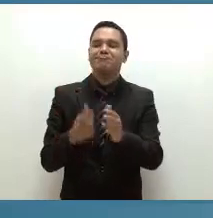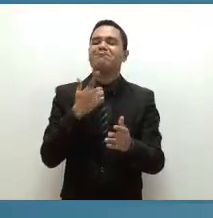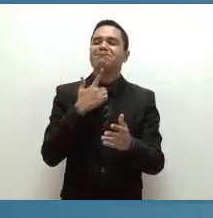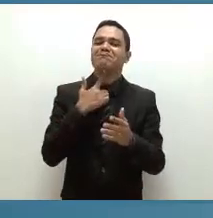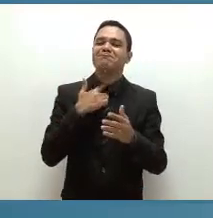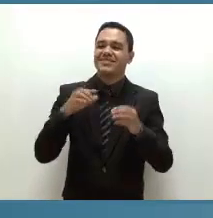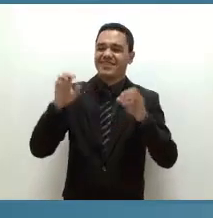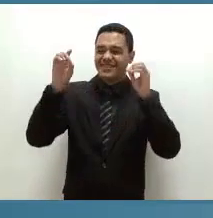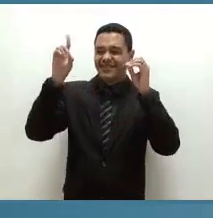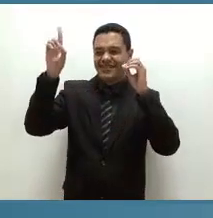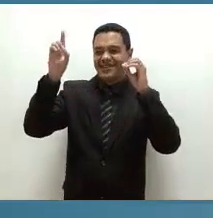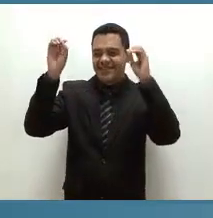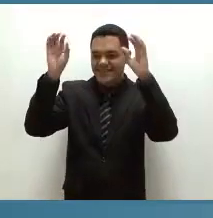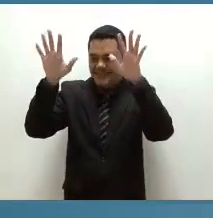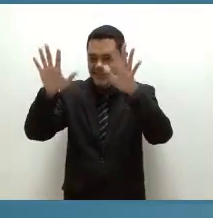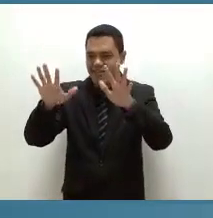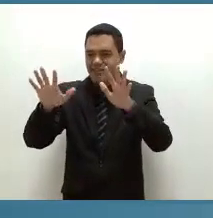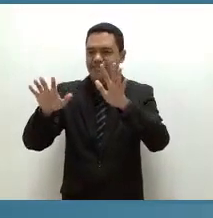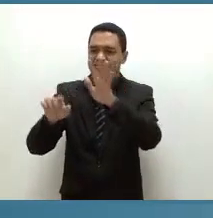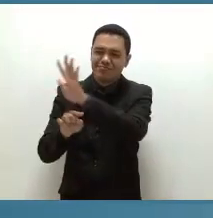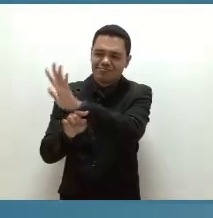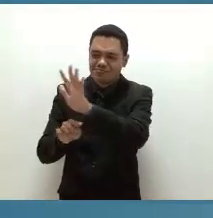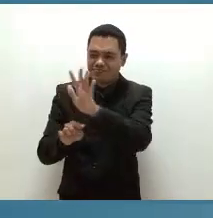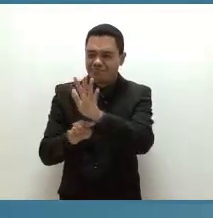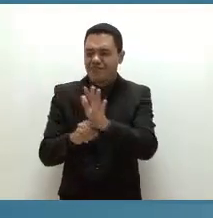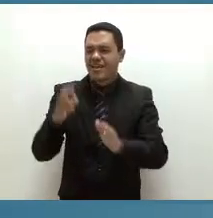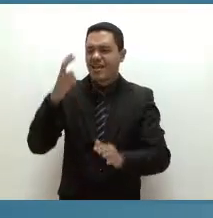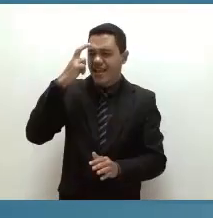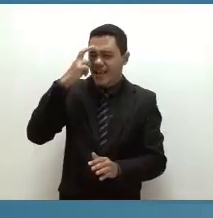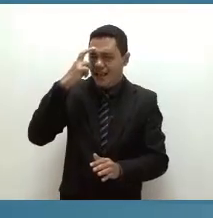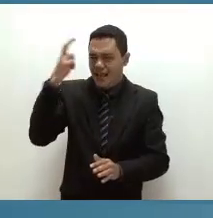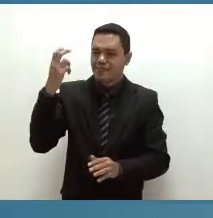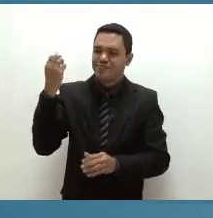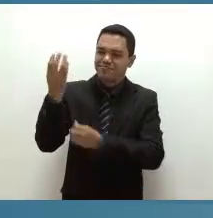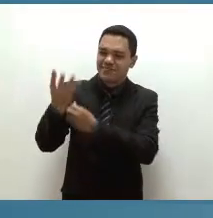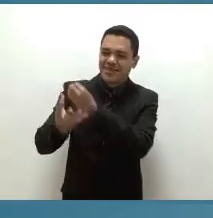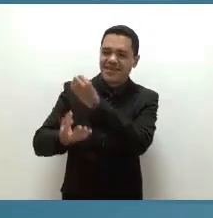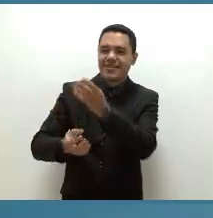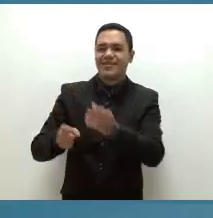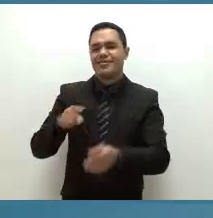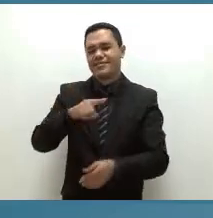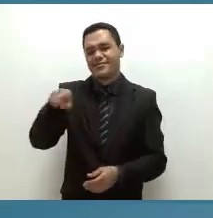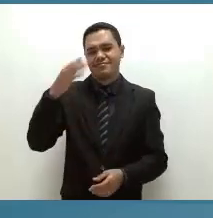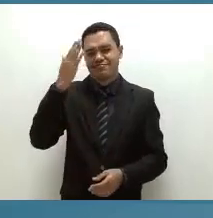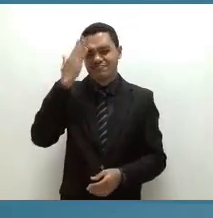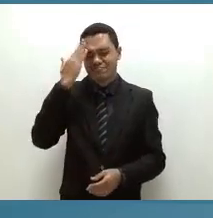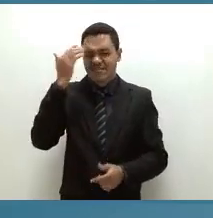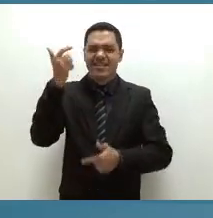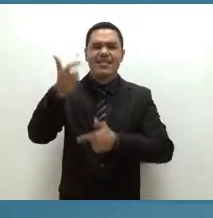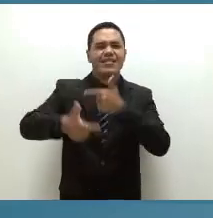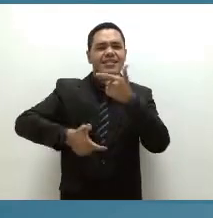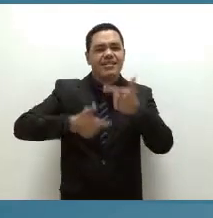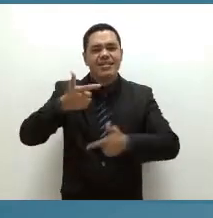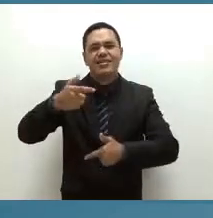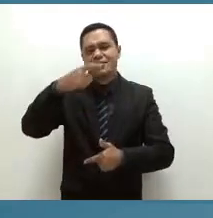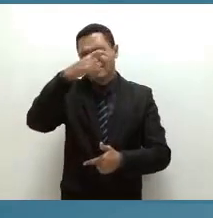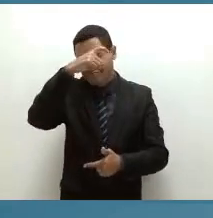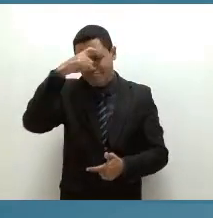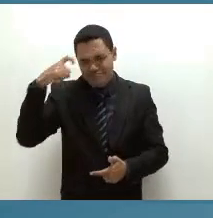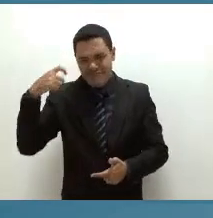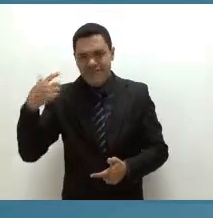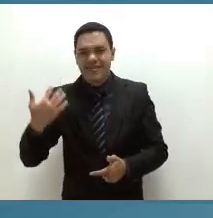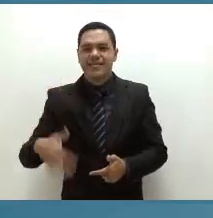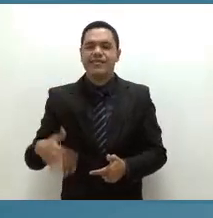gestão, que Deus os ilumine, que dê muita sabedoria, sabemos que é um trabalho árduo, mas tenho certeza que todos têm